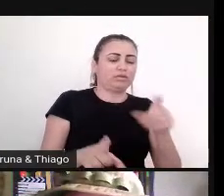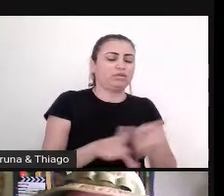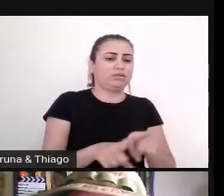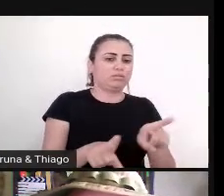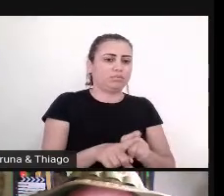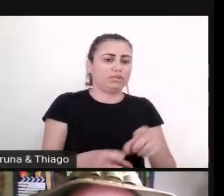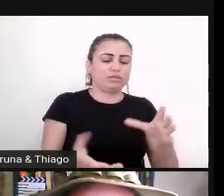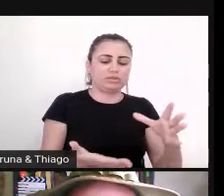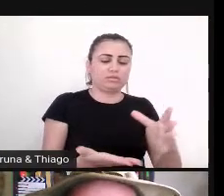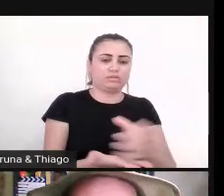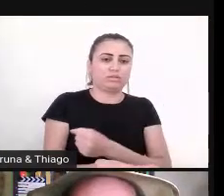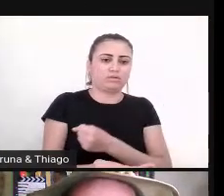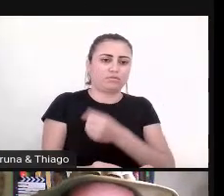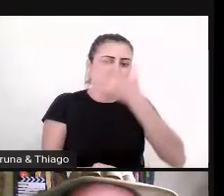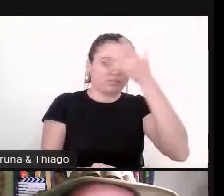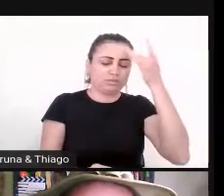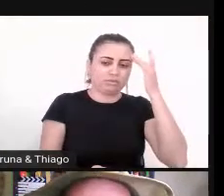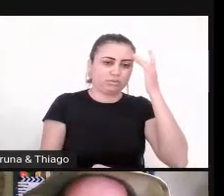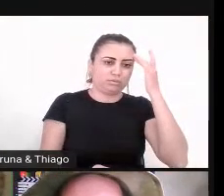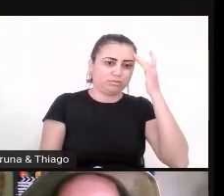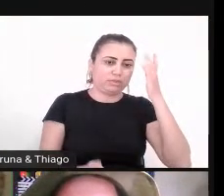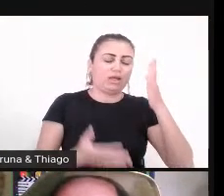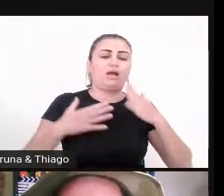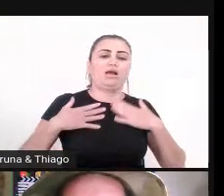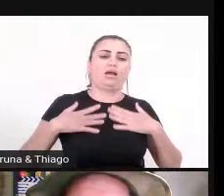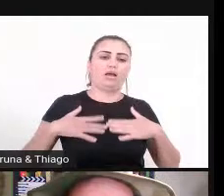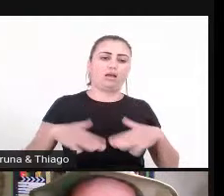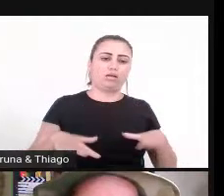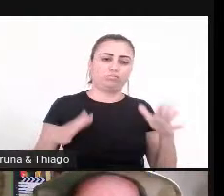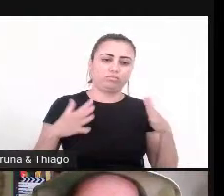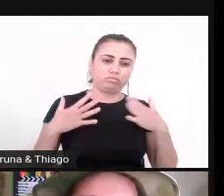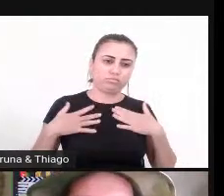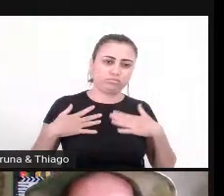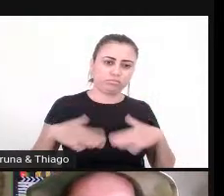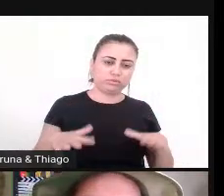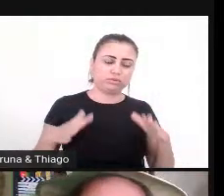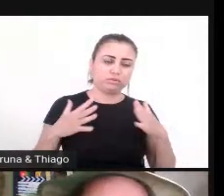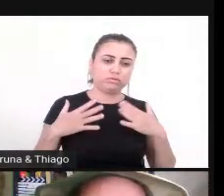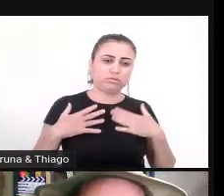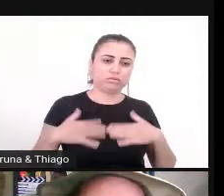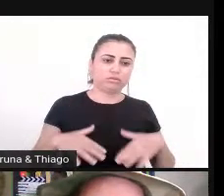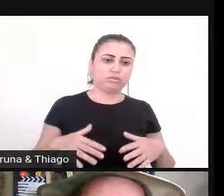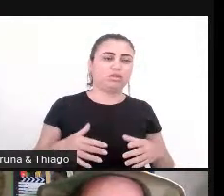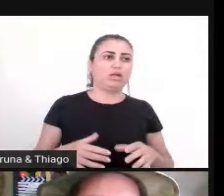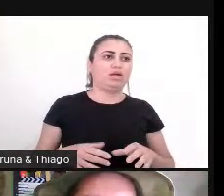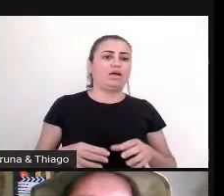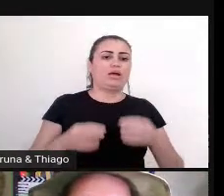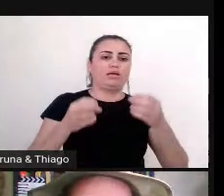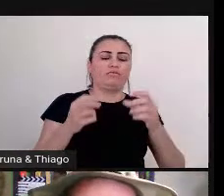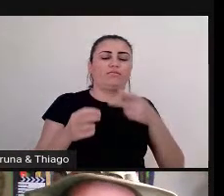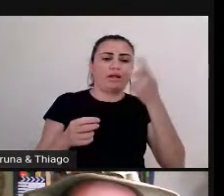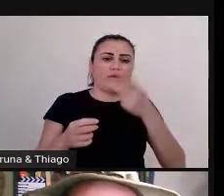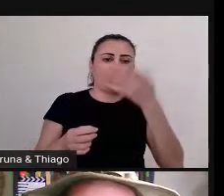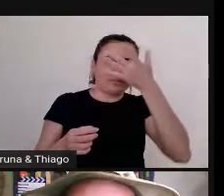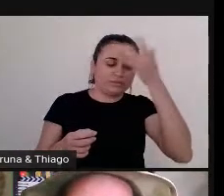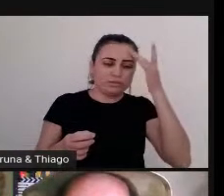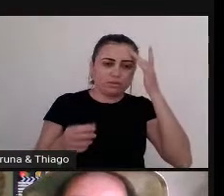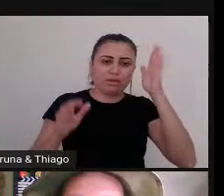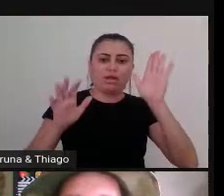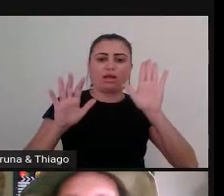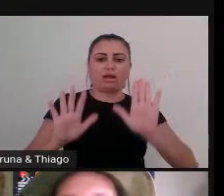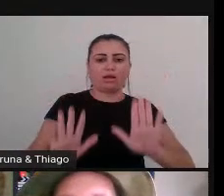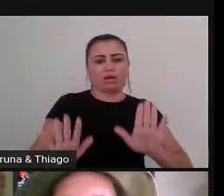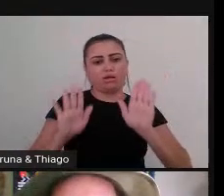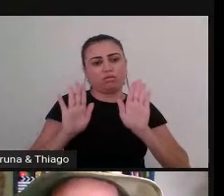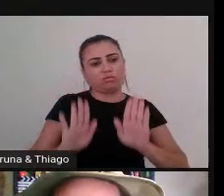em casa, tá? Acalme-se, ou, né, e mantenha-se calmo, ou acalme aquele acidentado. Bora para o hospital. Ah, mas tem